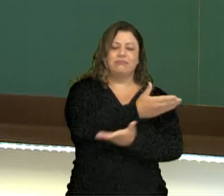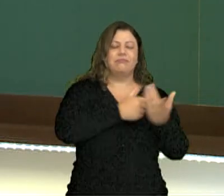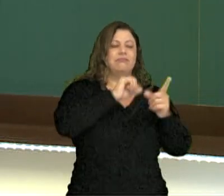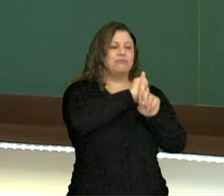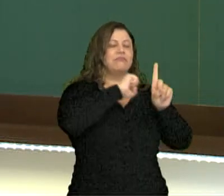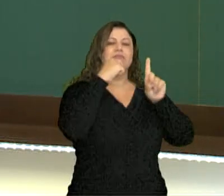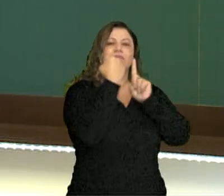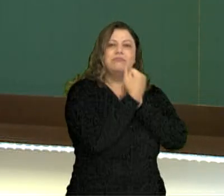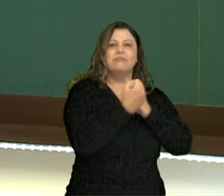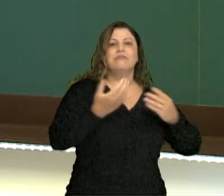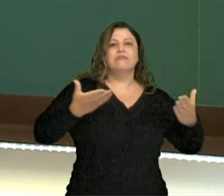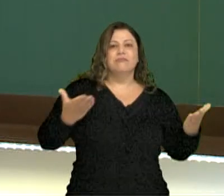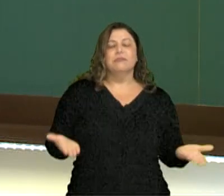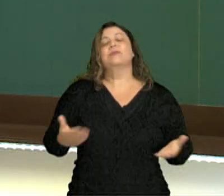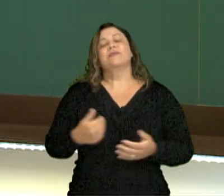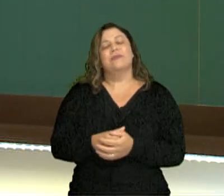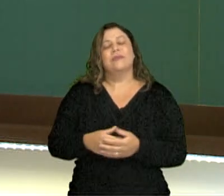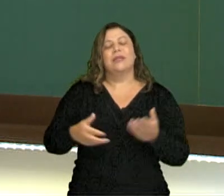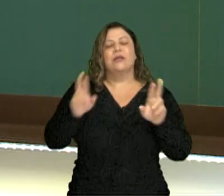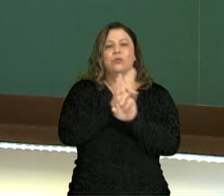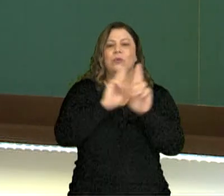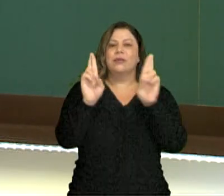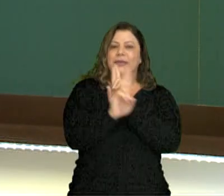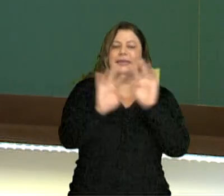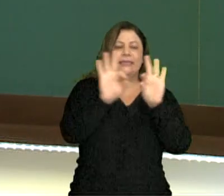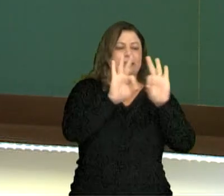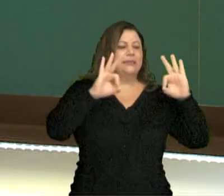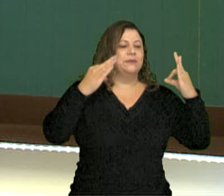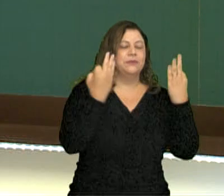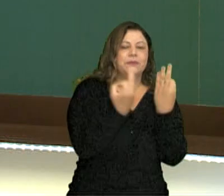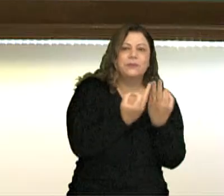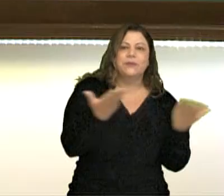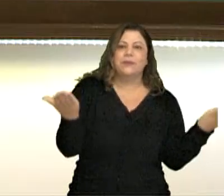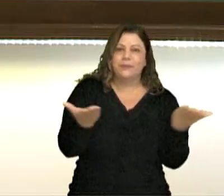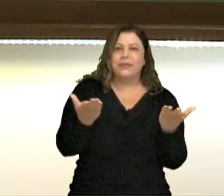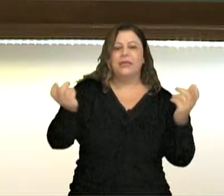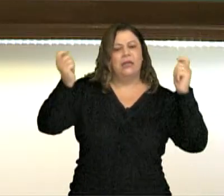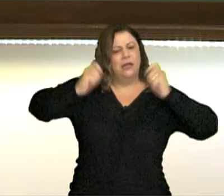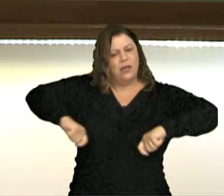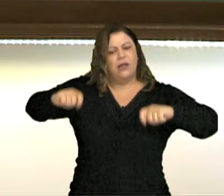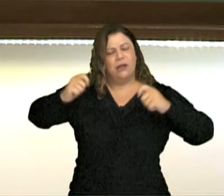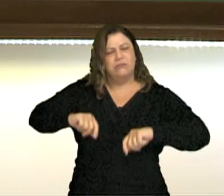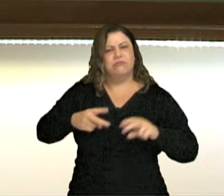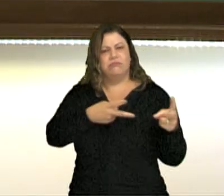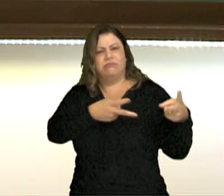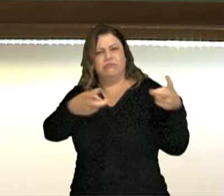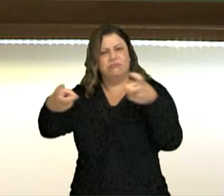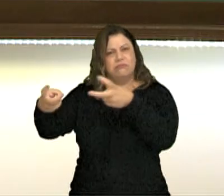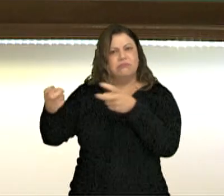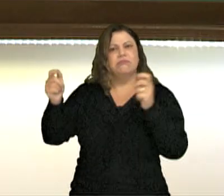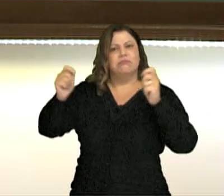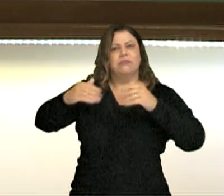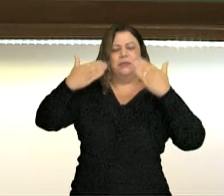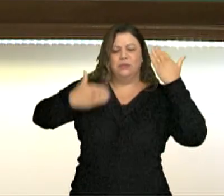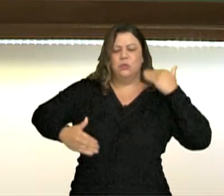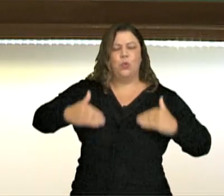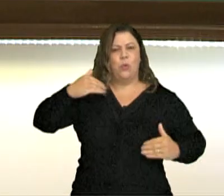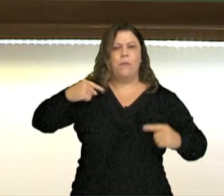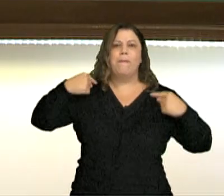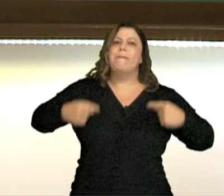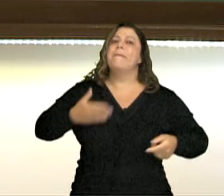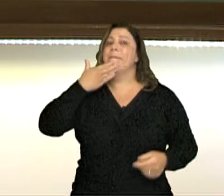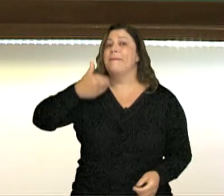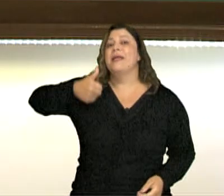sociais, vai melhorar a tua relação com a tua família, com uma autoimagem, uma percepção corporal melhor, você fica